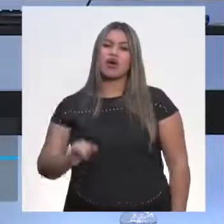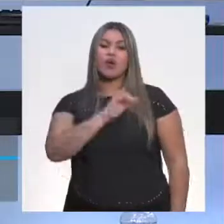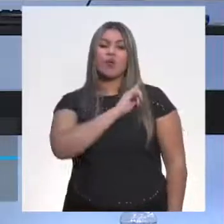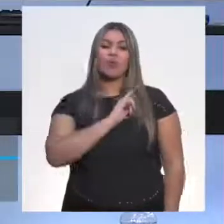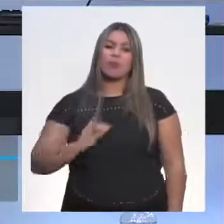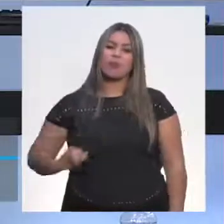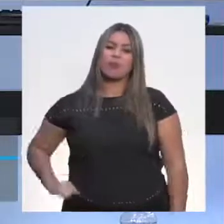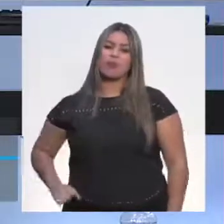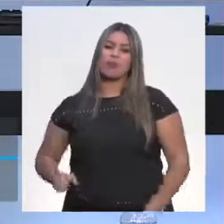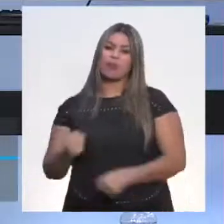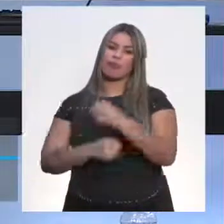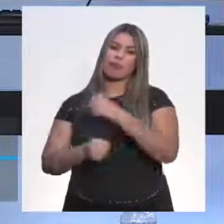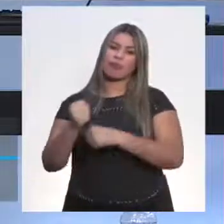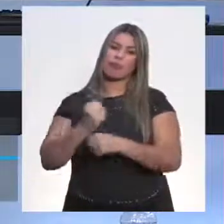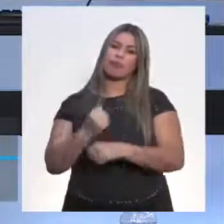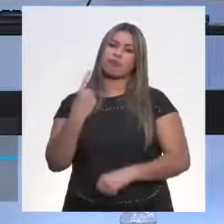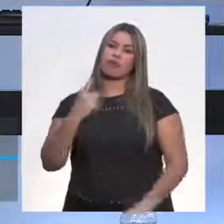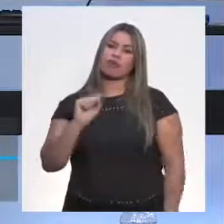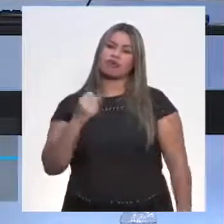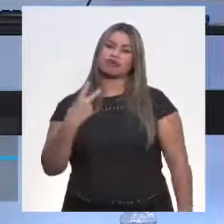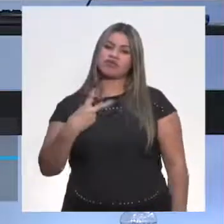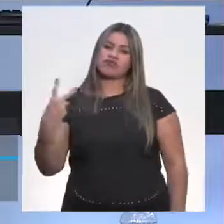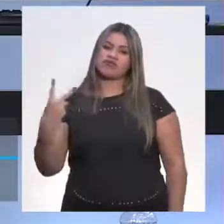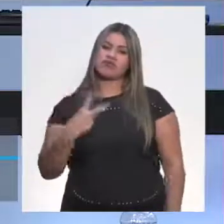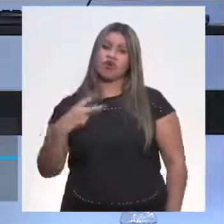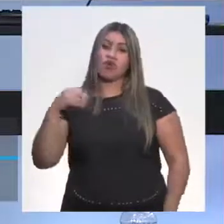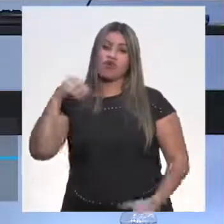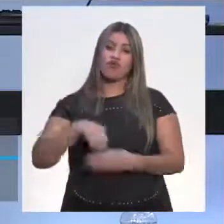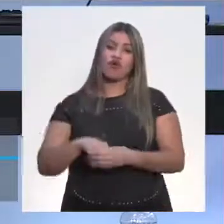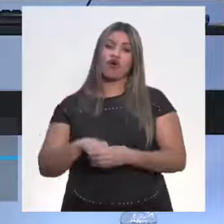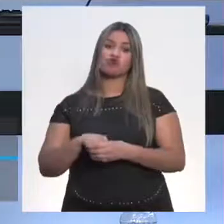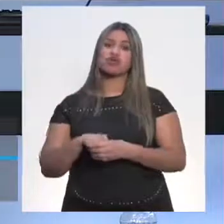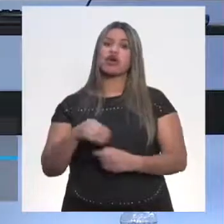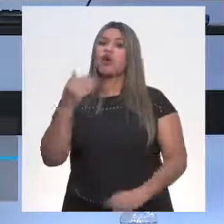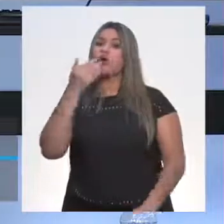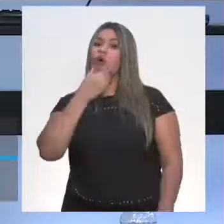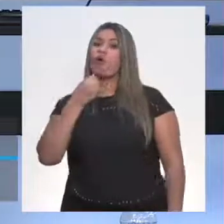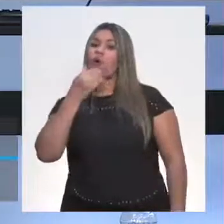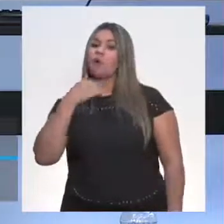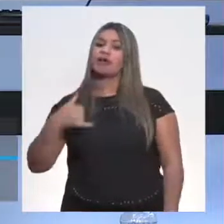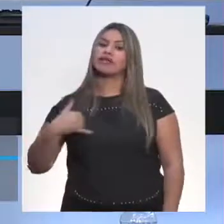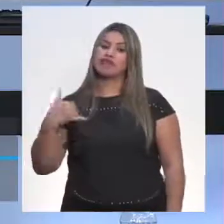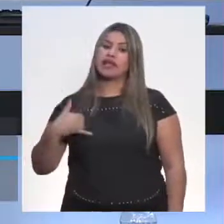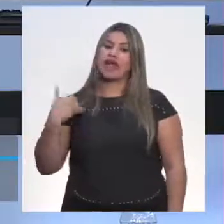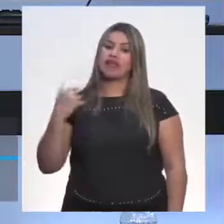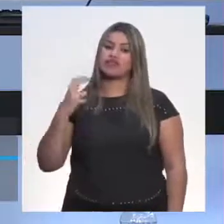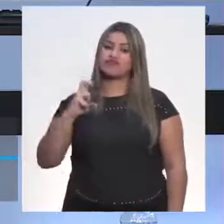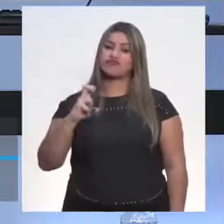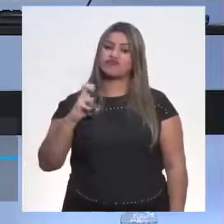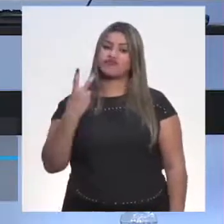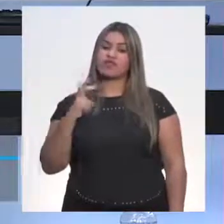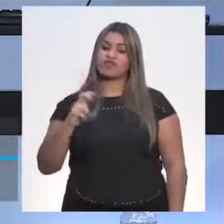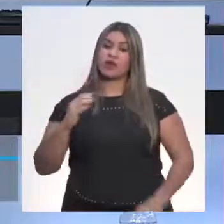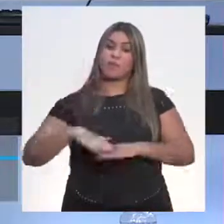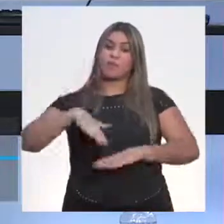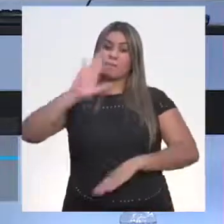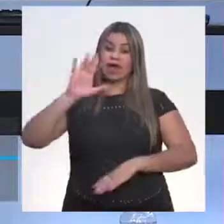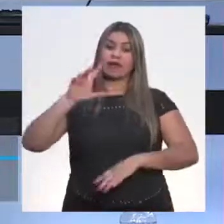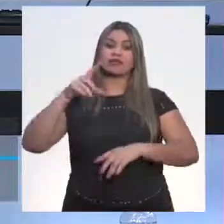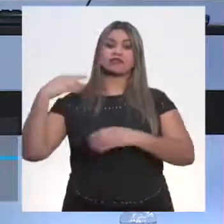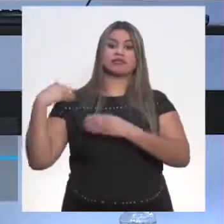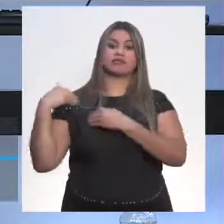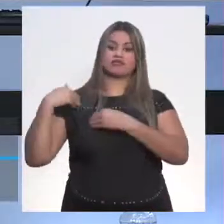Império por exemplo 1822 é só podiam votar homens maiores de 25 anos proprietário de terra